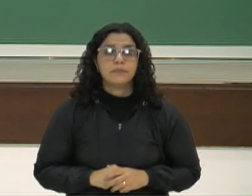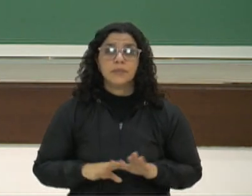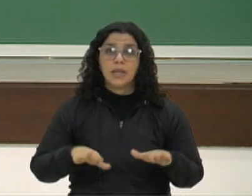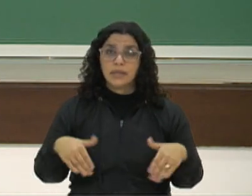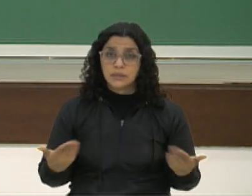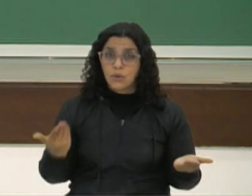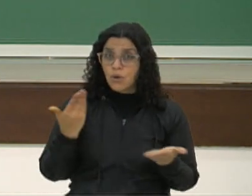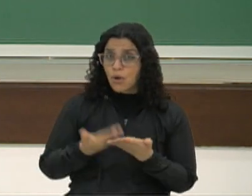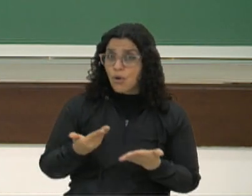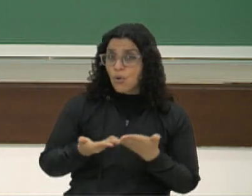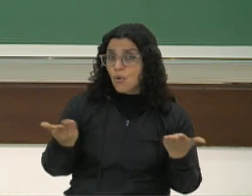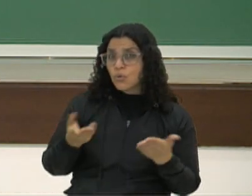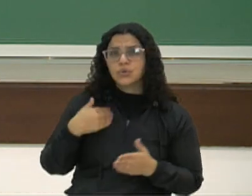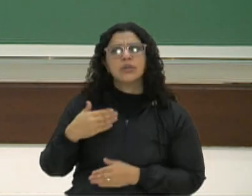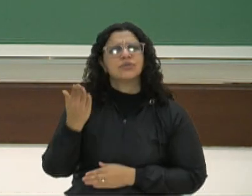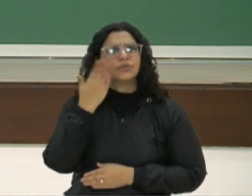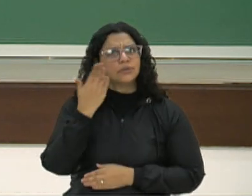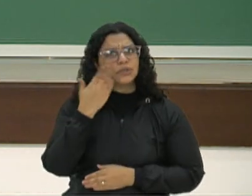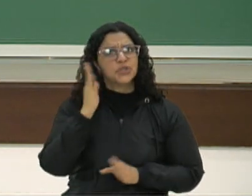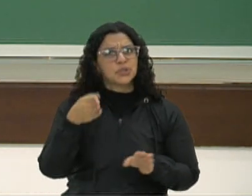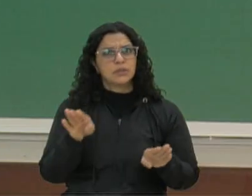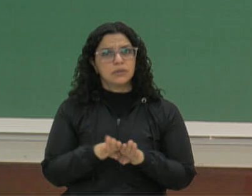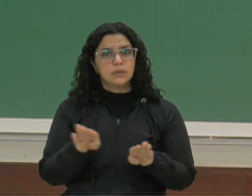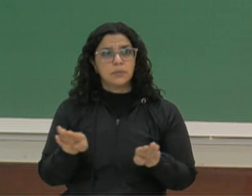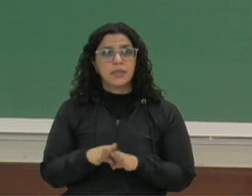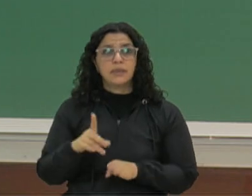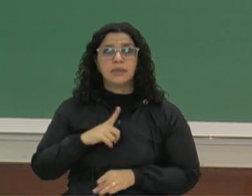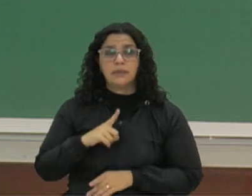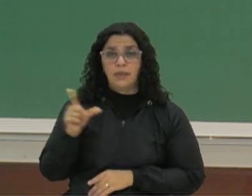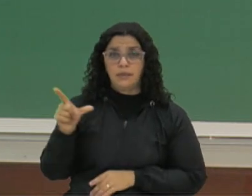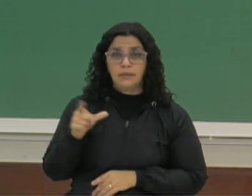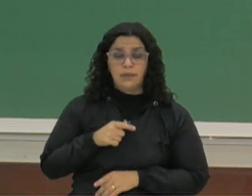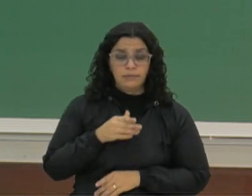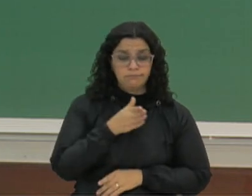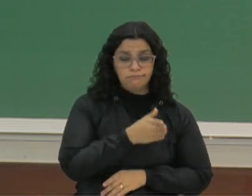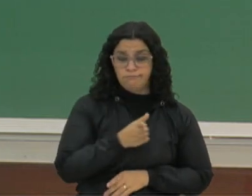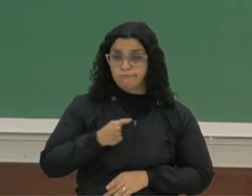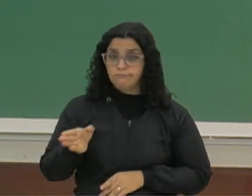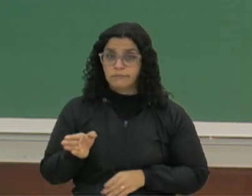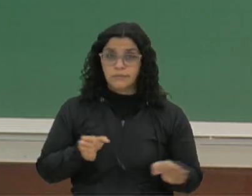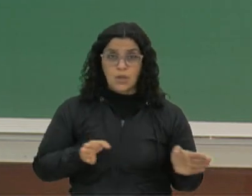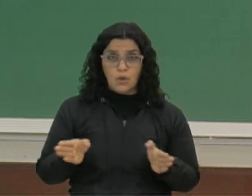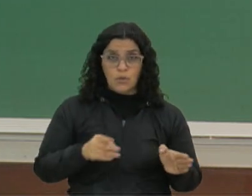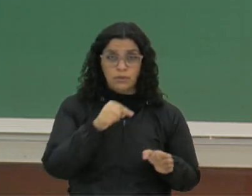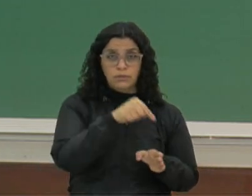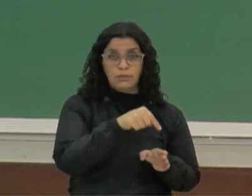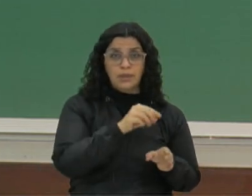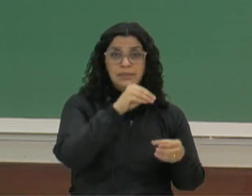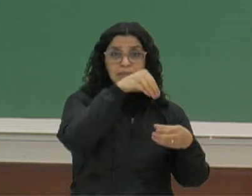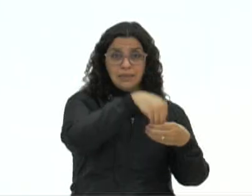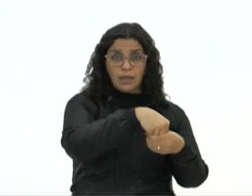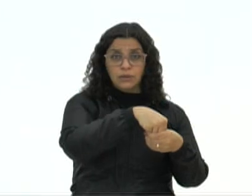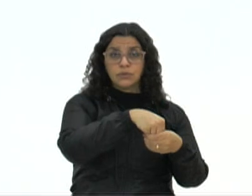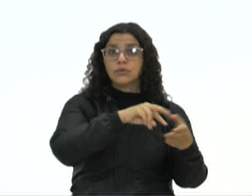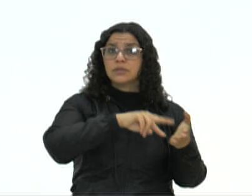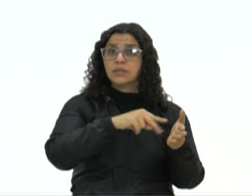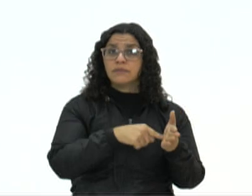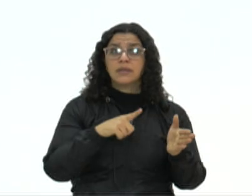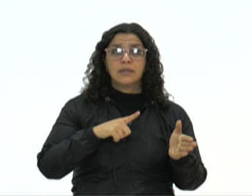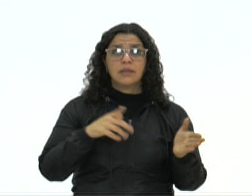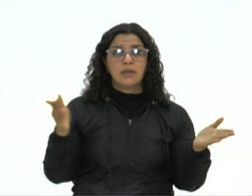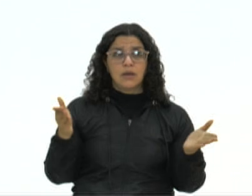Então, para a aula de hoje, nós já sabemos, né, que os agentes transformadores do relevo, os agentes internos, eles são